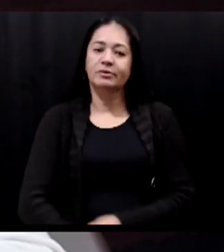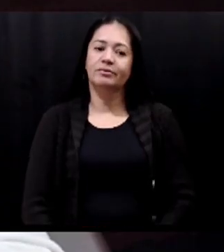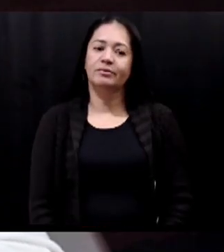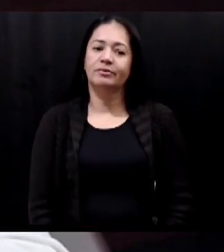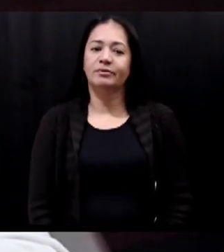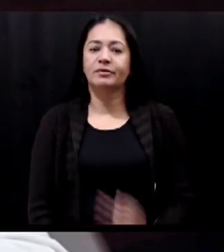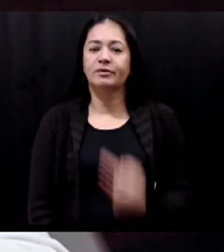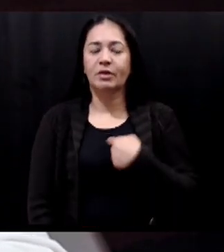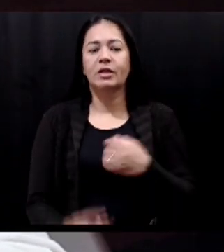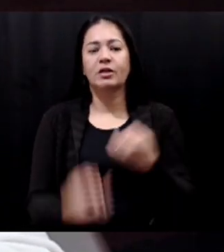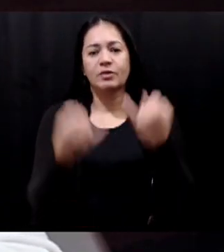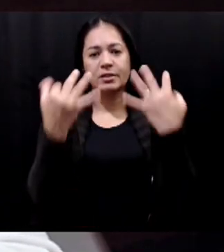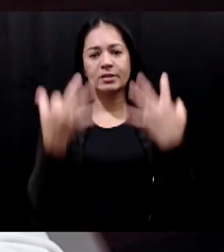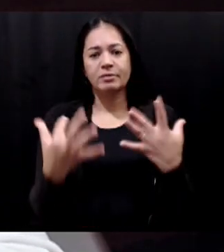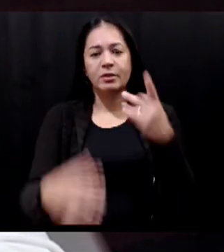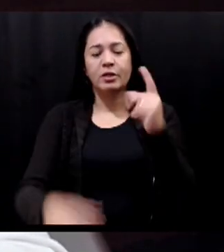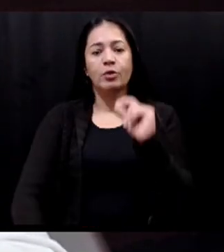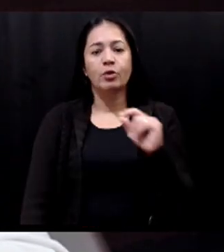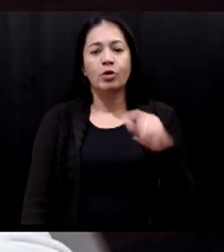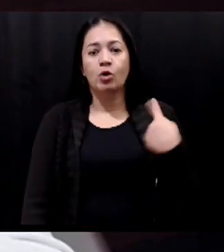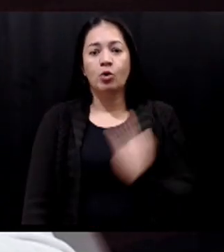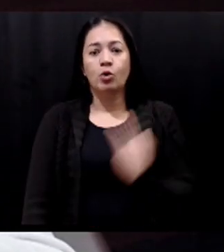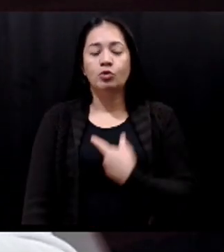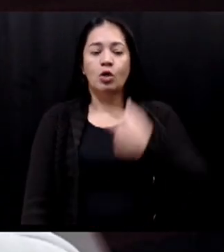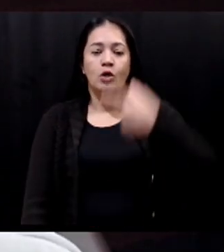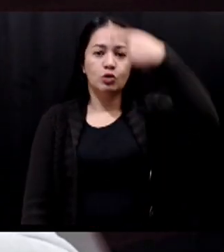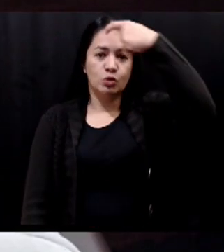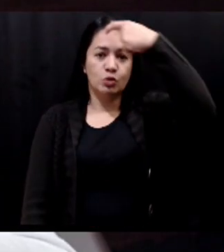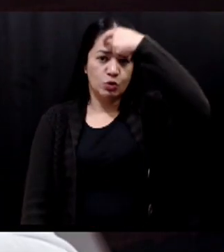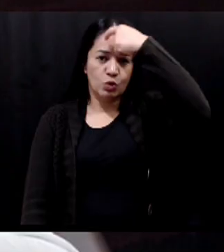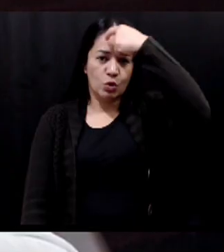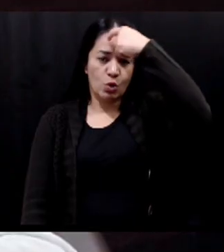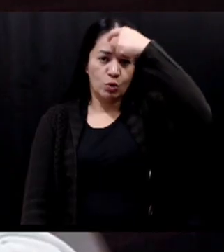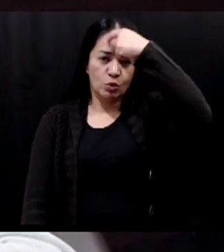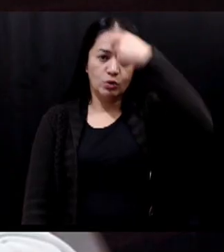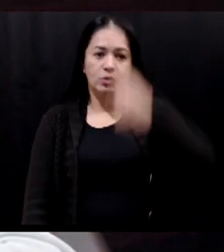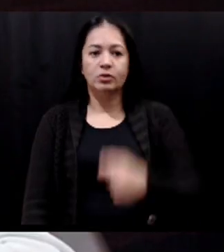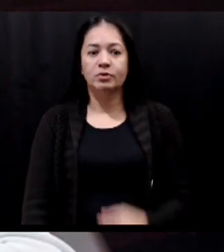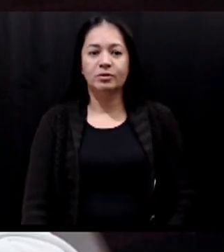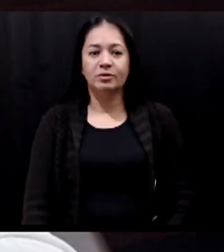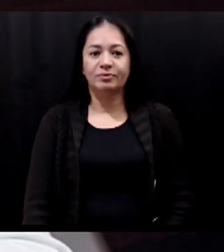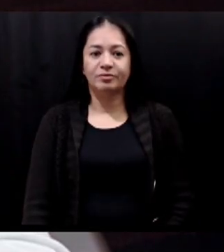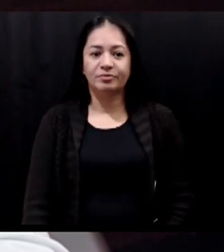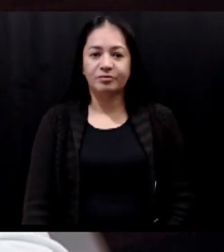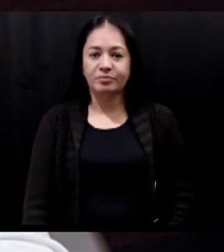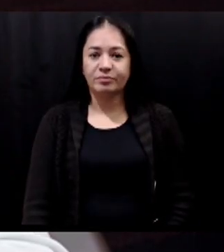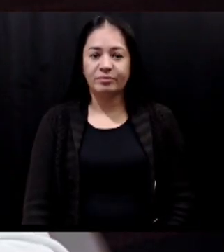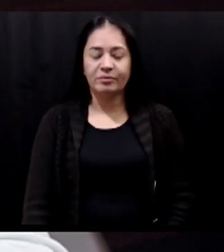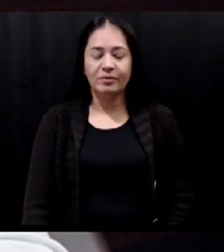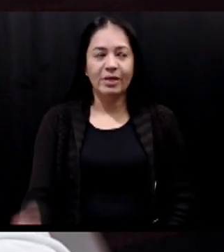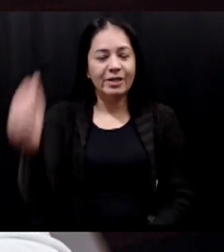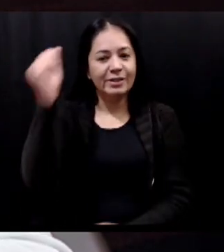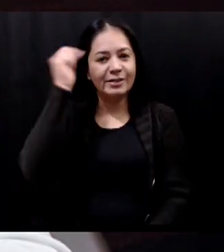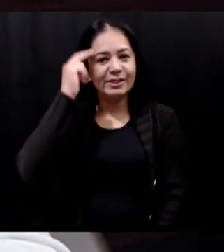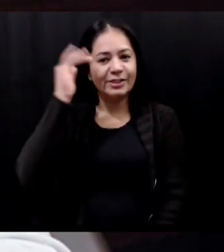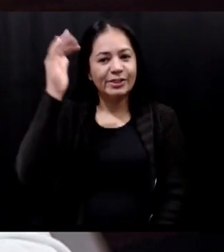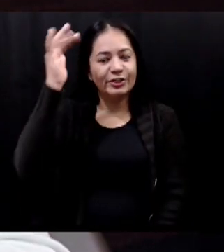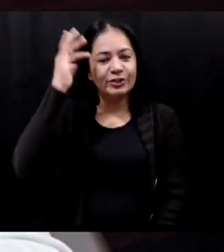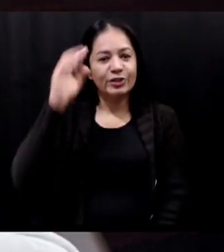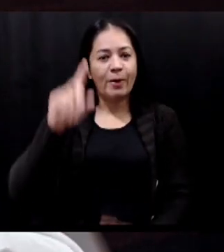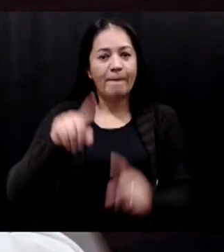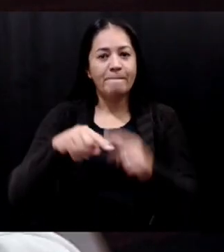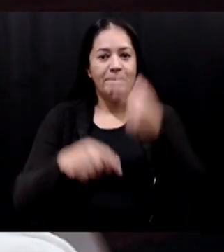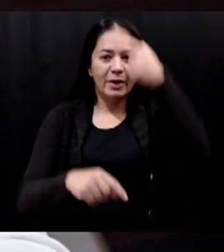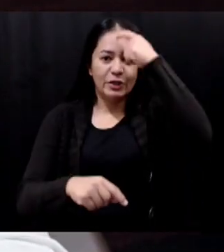que o nosso consciente ele sonha e o nosso inconsciente comanda.